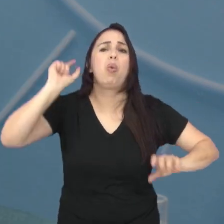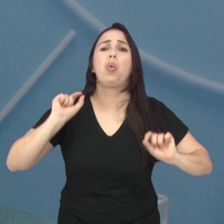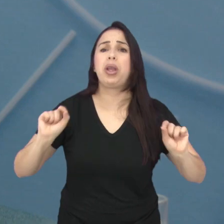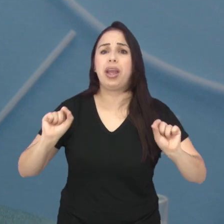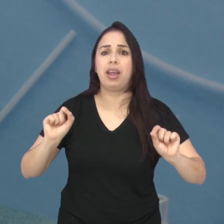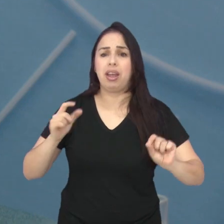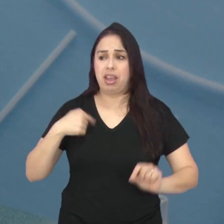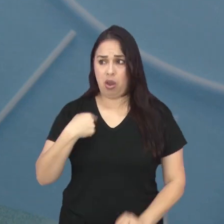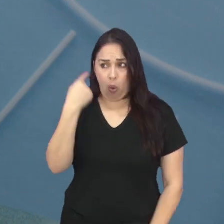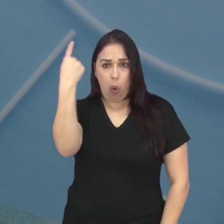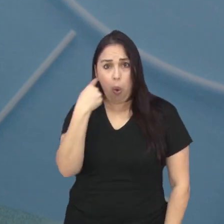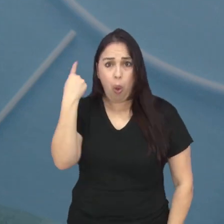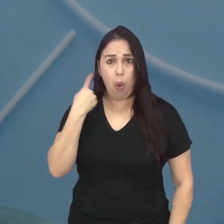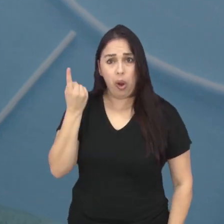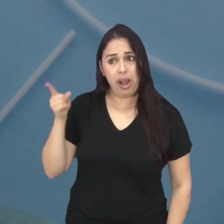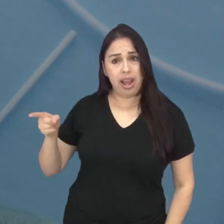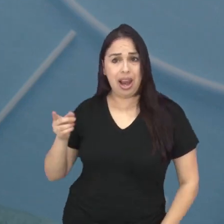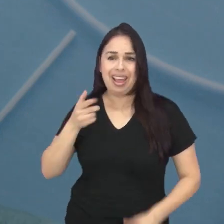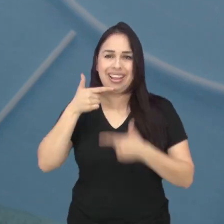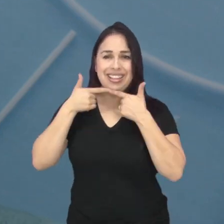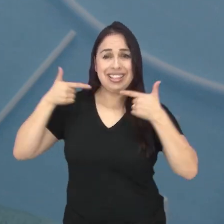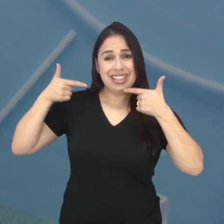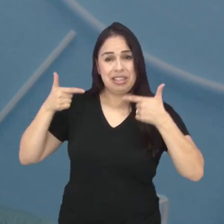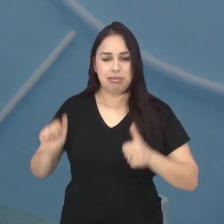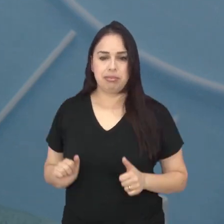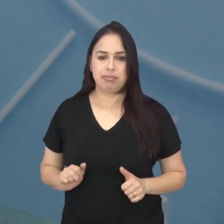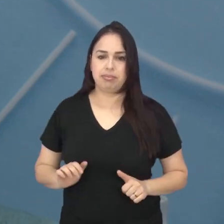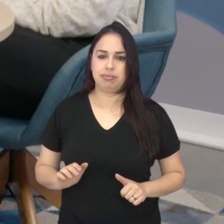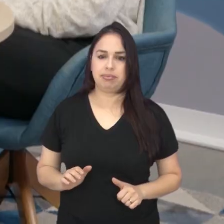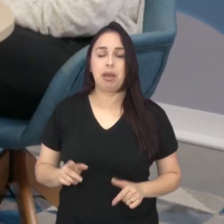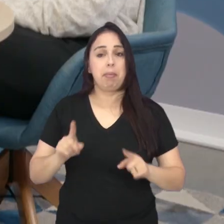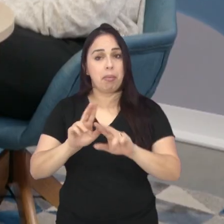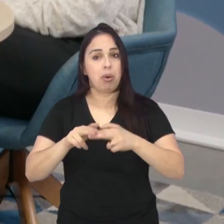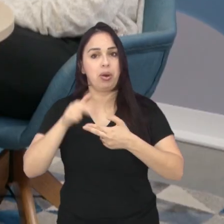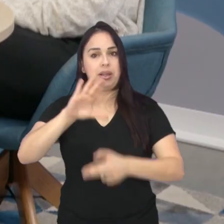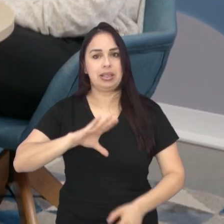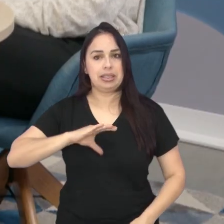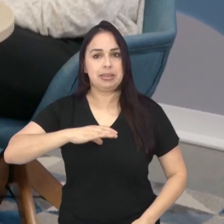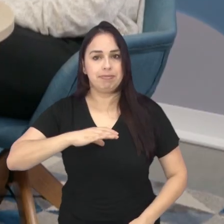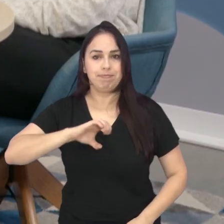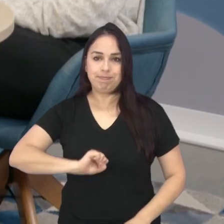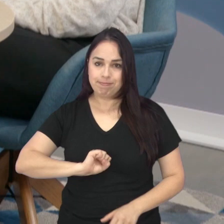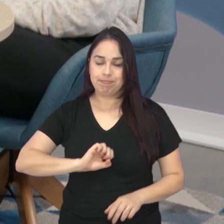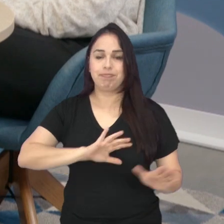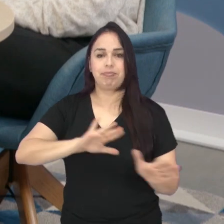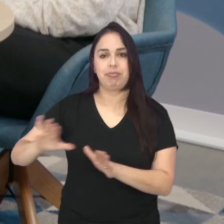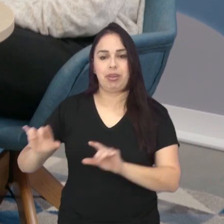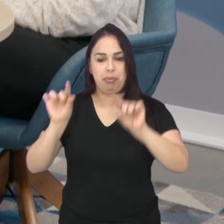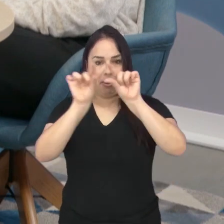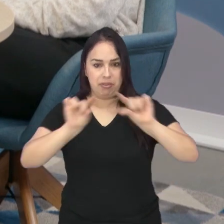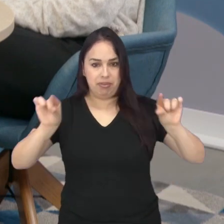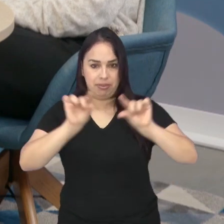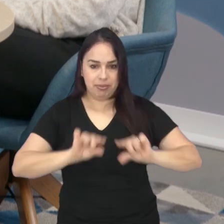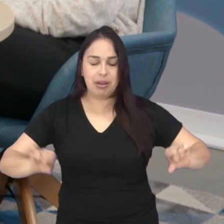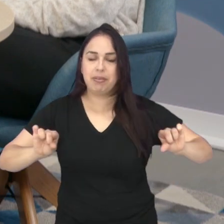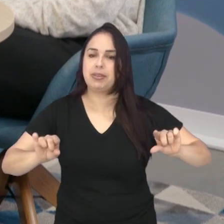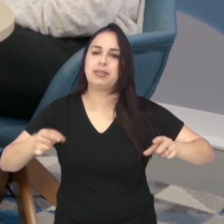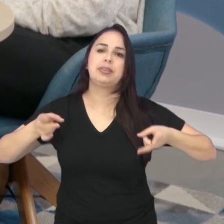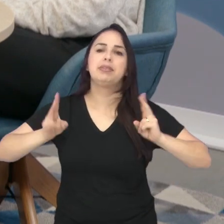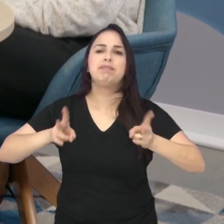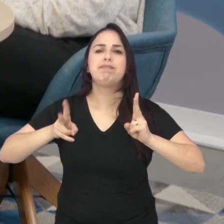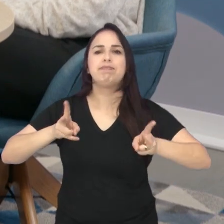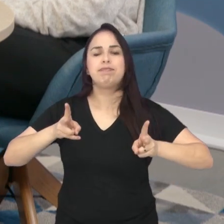que eu sou louca. Né? Então, desencoraja mais ainda. Você falou dessas frases, eu até separei algumas aqui, que são